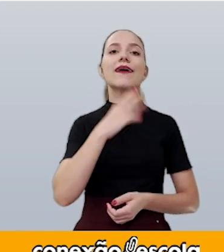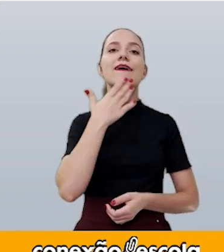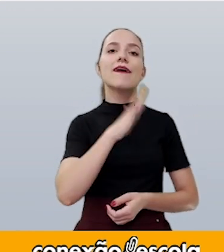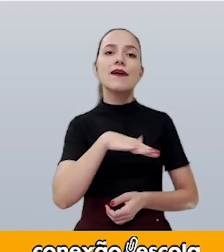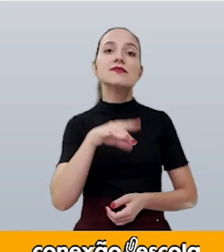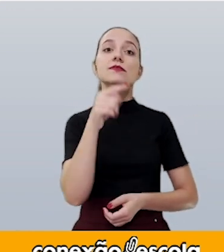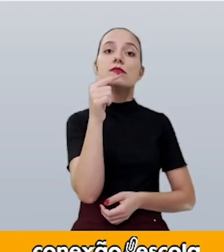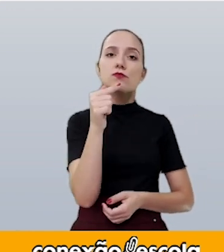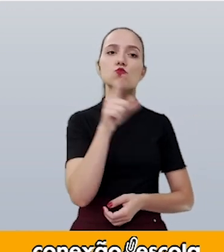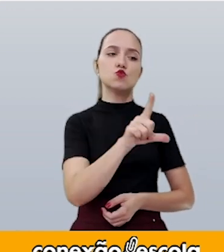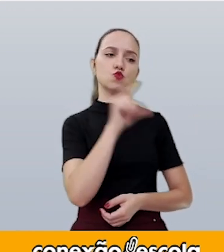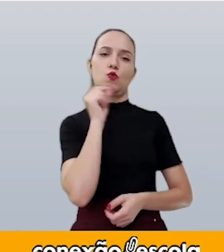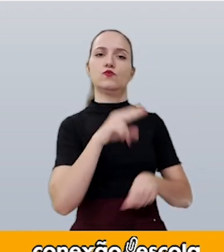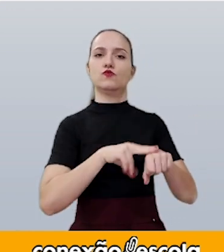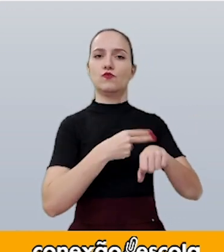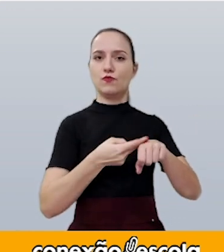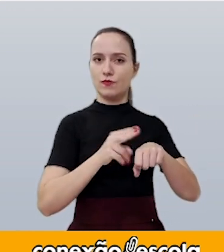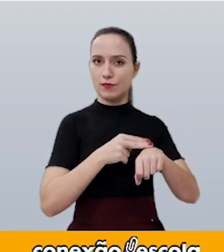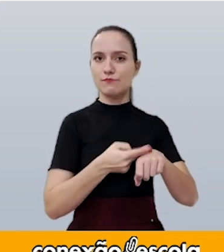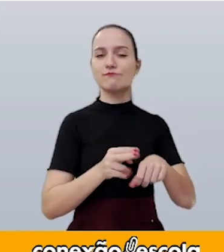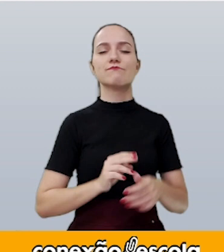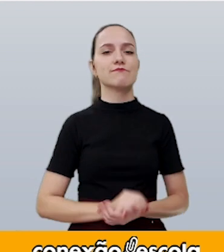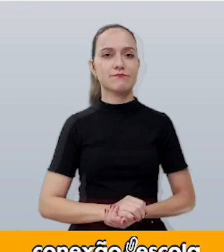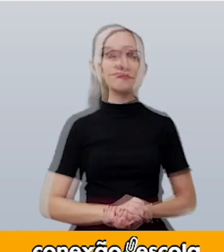esse sabor.